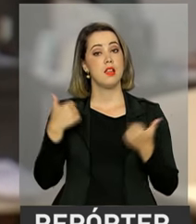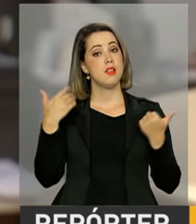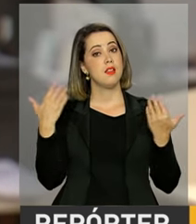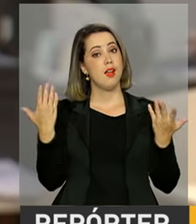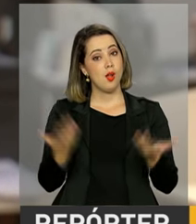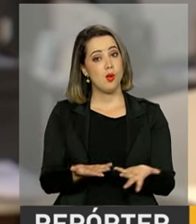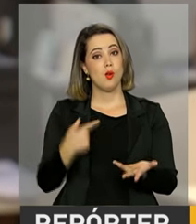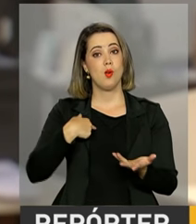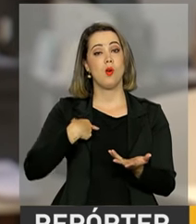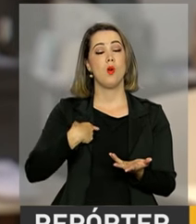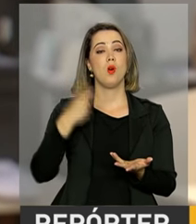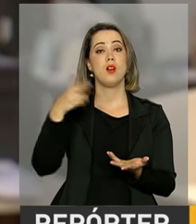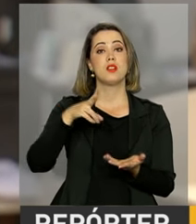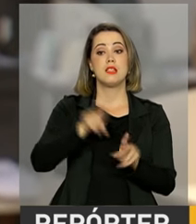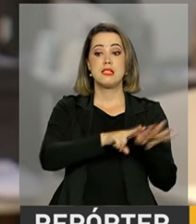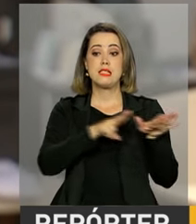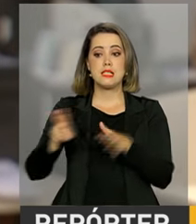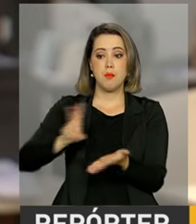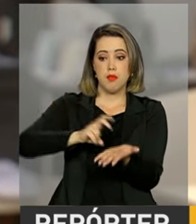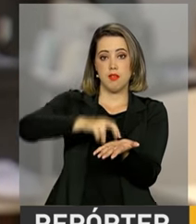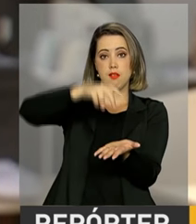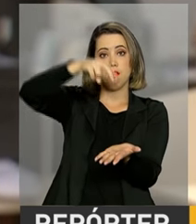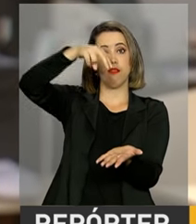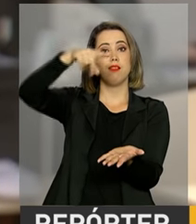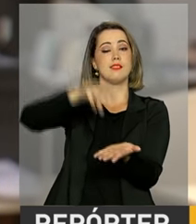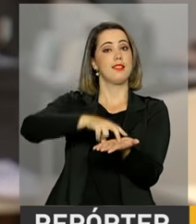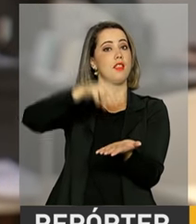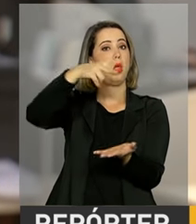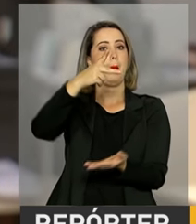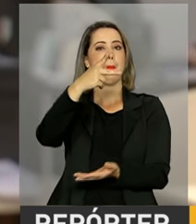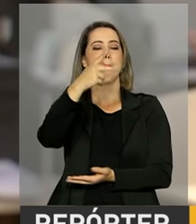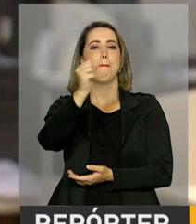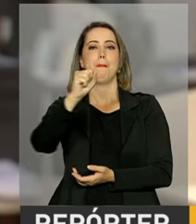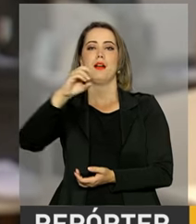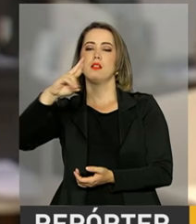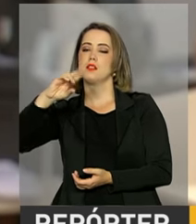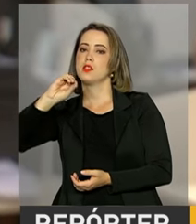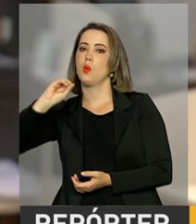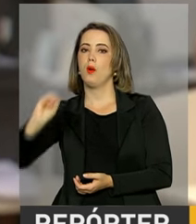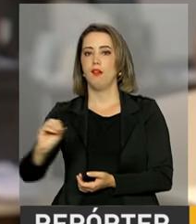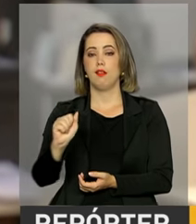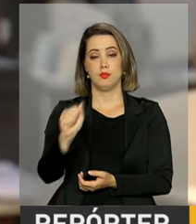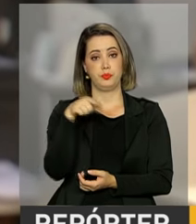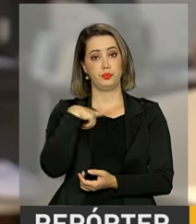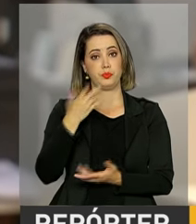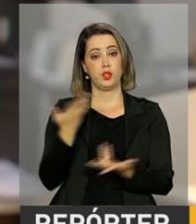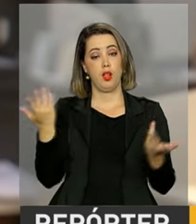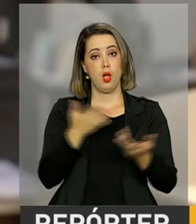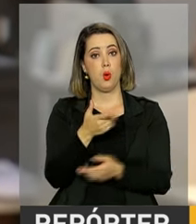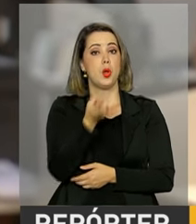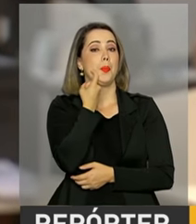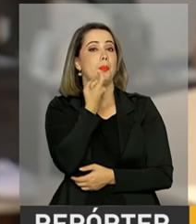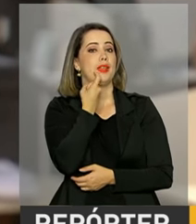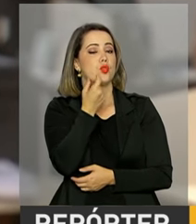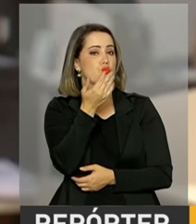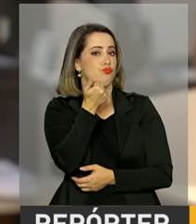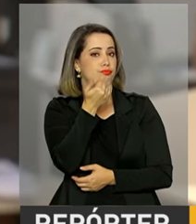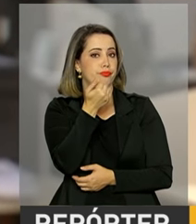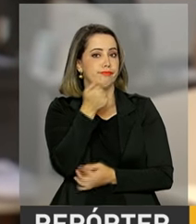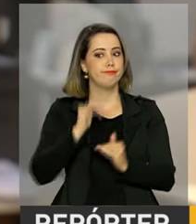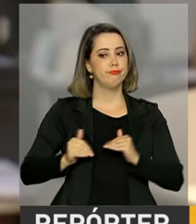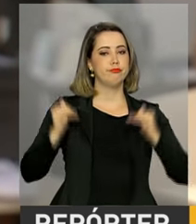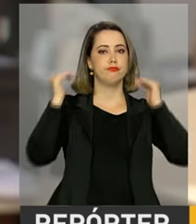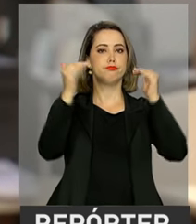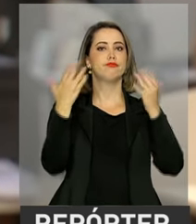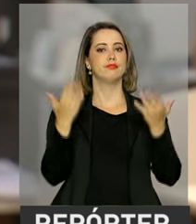da páscoa e como é tradição neste período do ano o consumo de peixes aumenta por isso o ministério da agricultura reforça a fiscalização desses produtos o